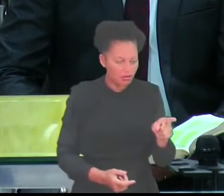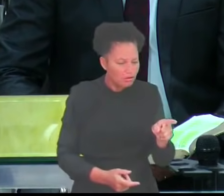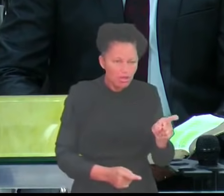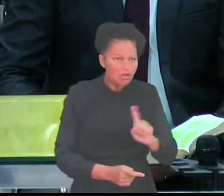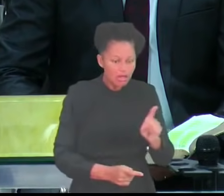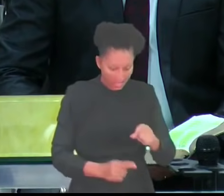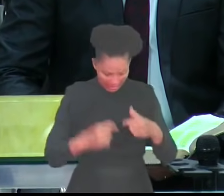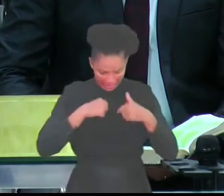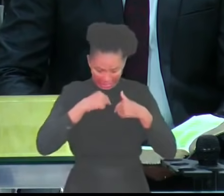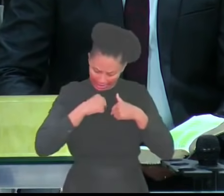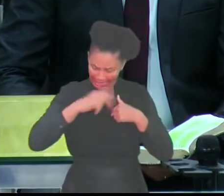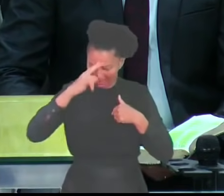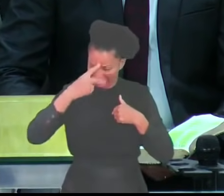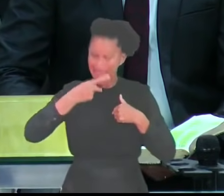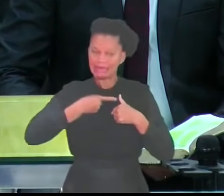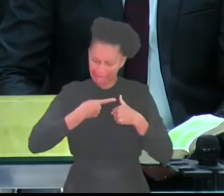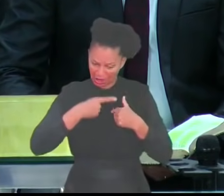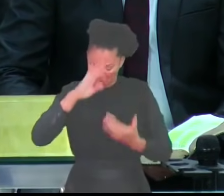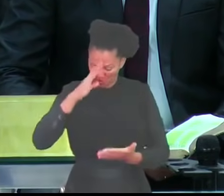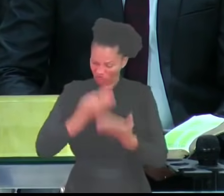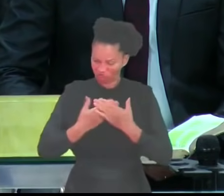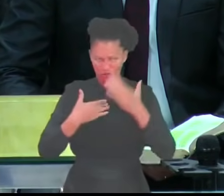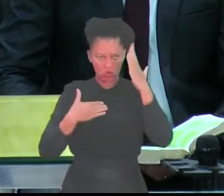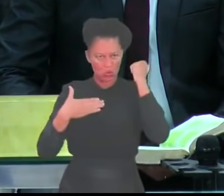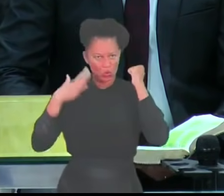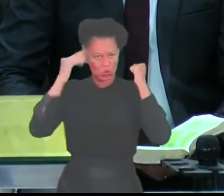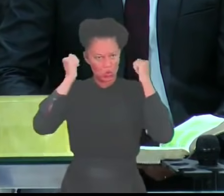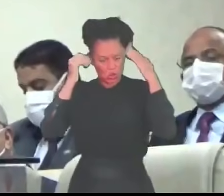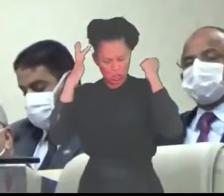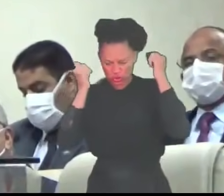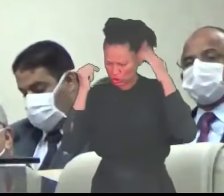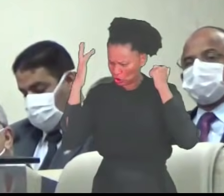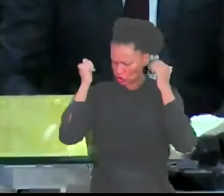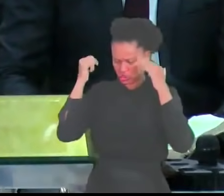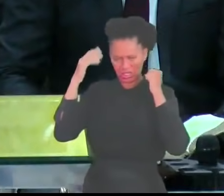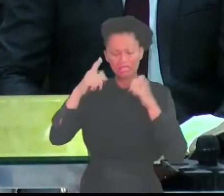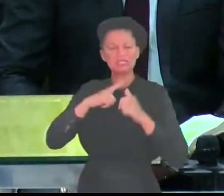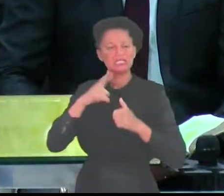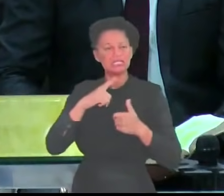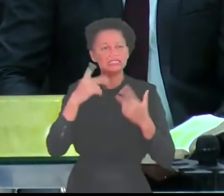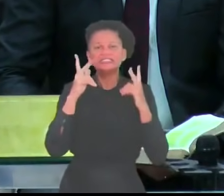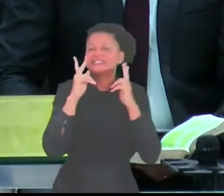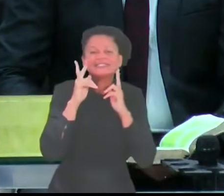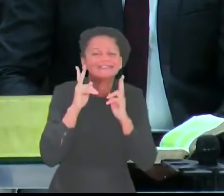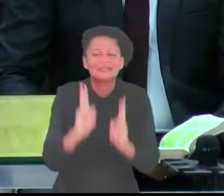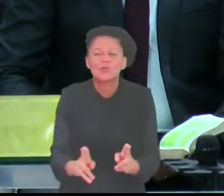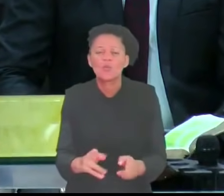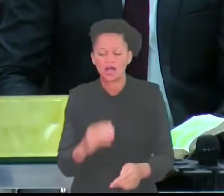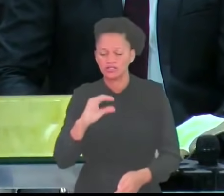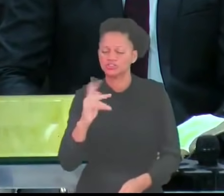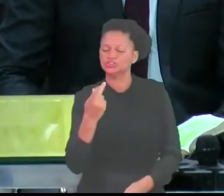não. É em você mesmo. Que confia na sua astúcia. Tem muito crente chapolim colorado.